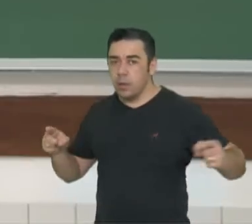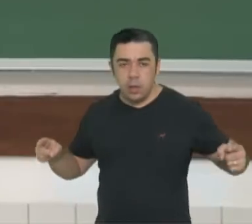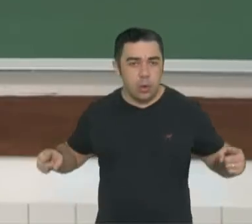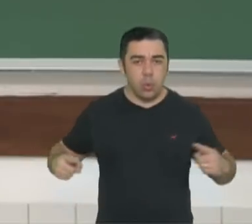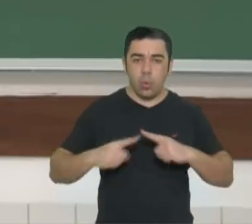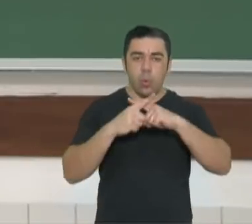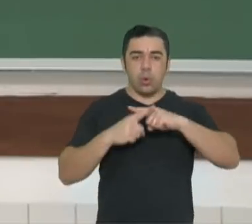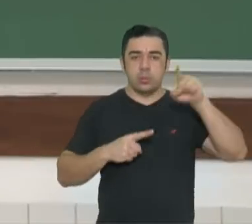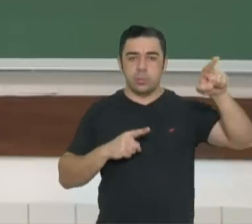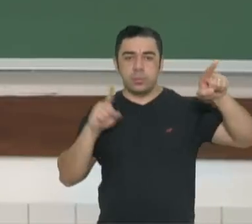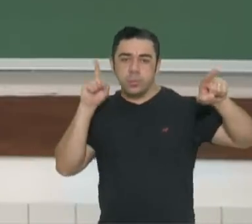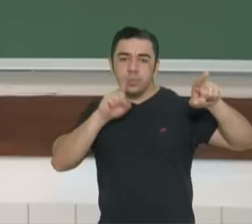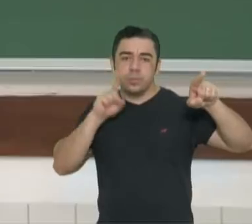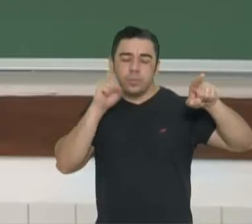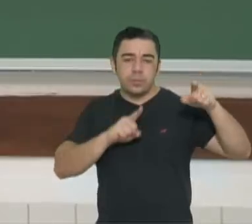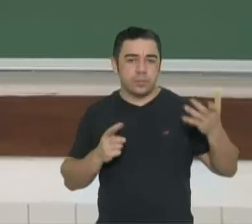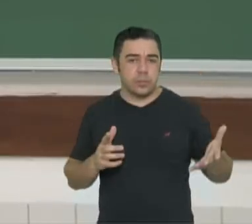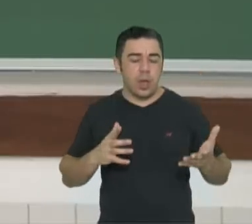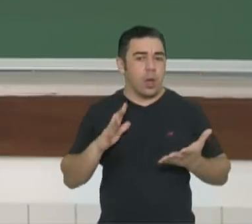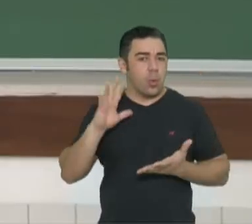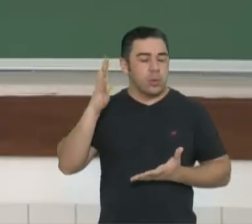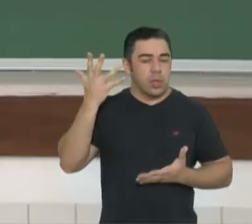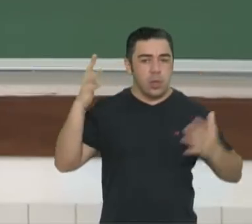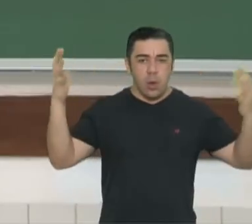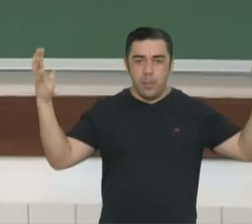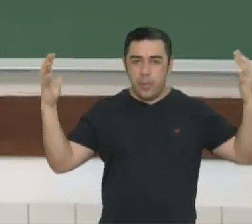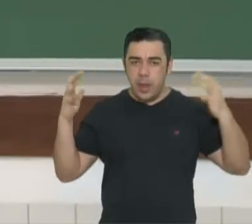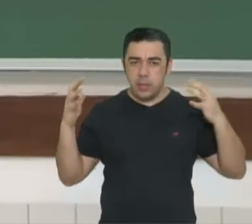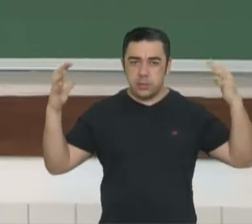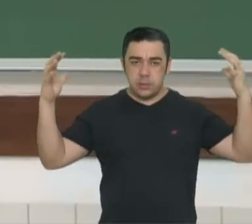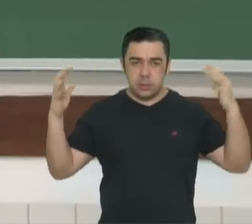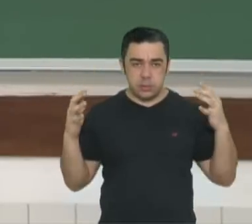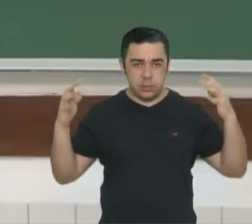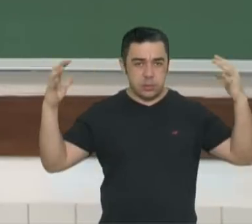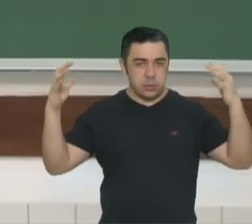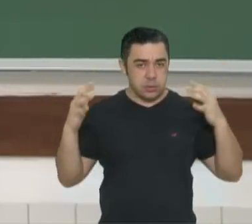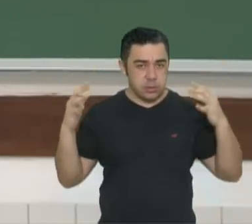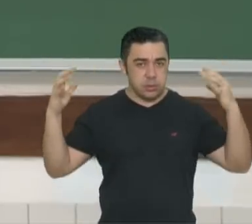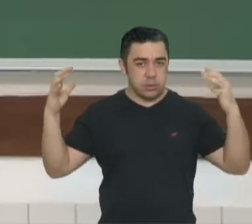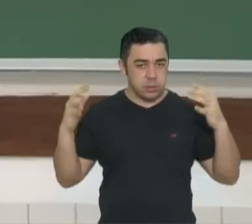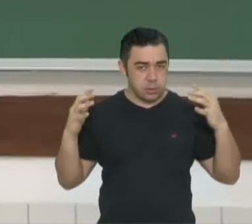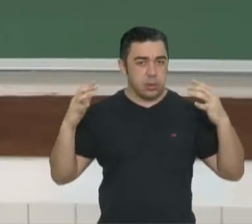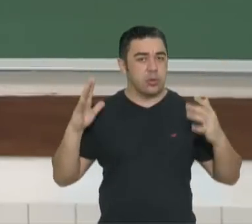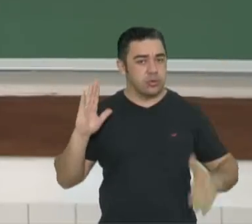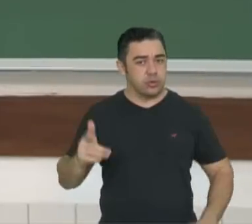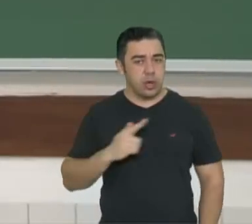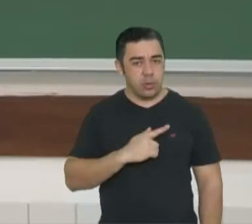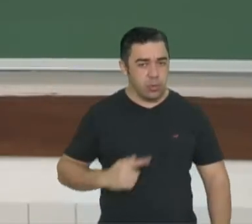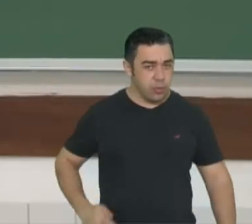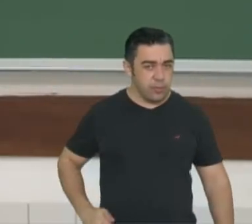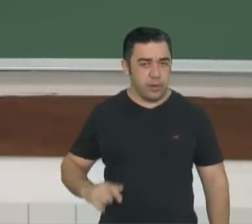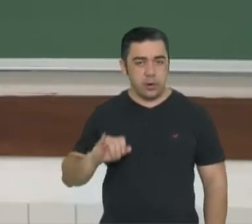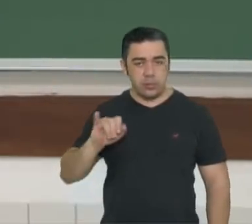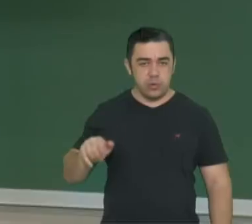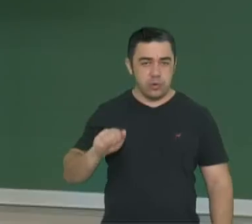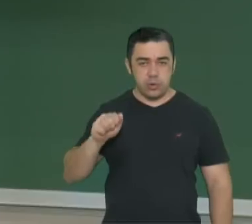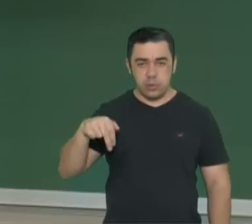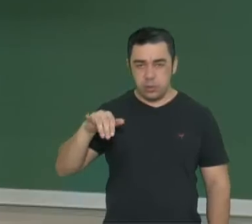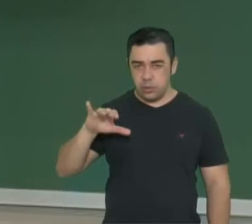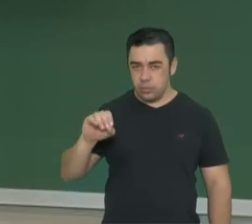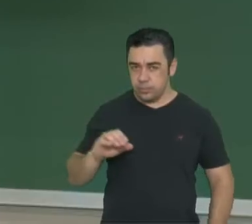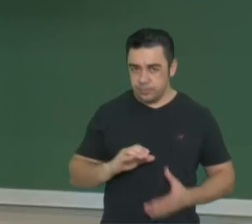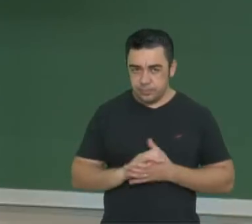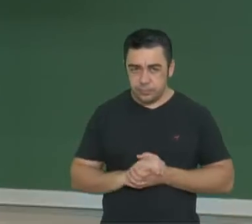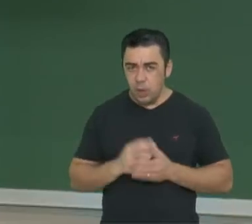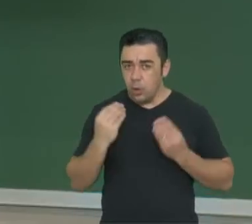Então, uma pressão muito grande passou aí a existir, mais do que já havia ainda, no governo do Jânio. E